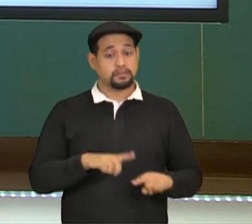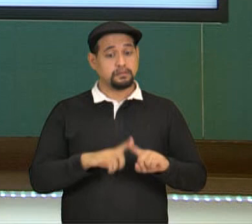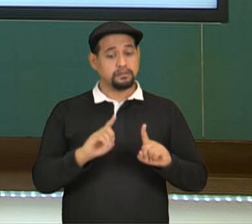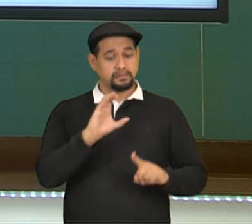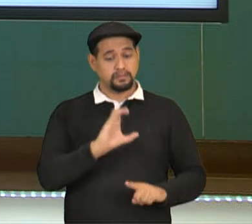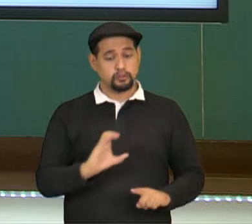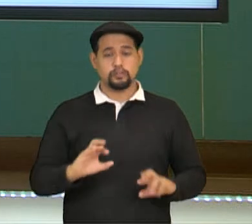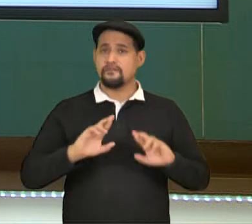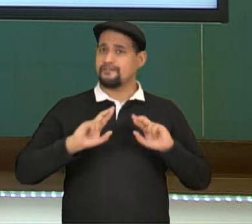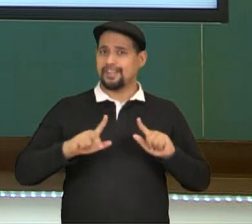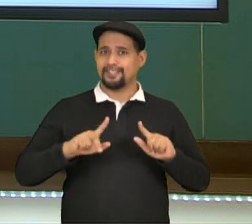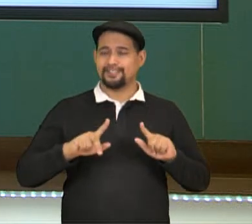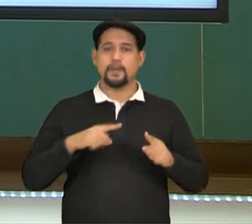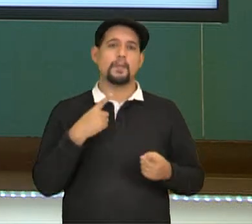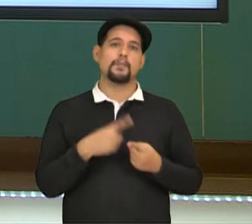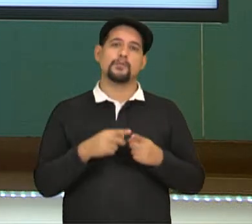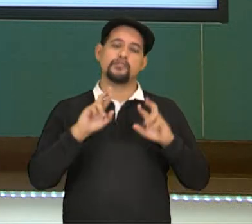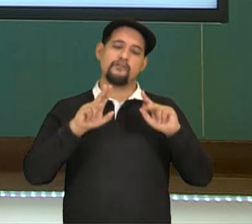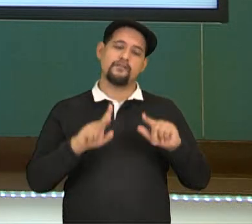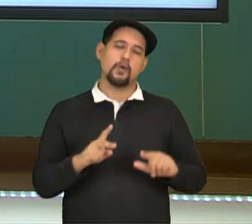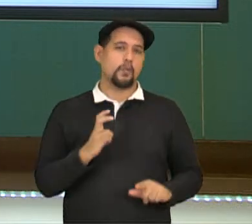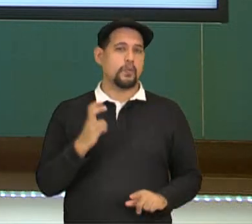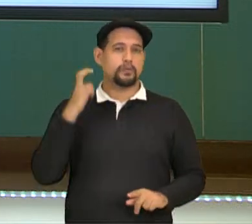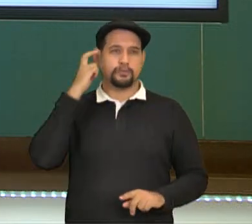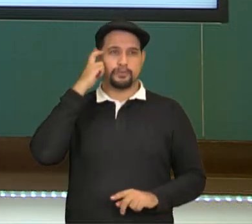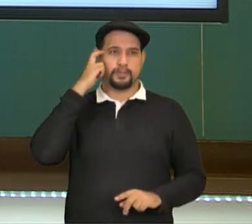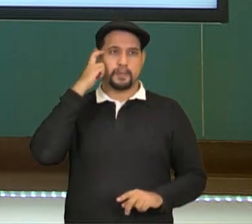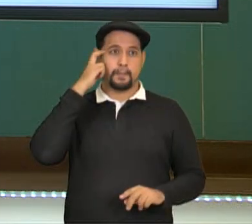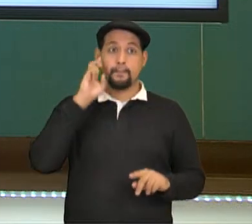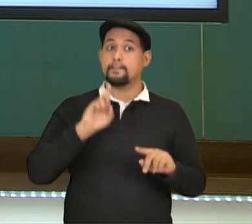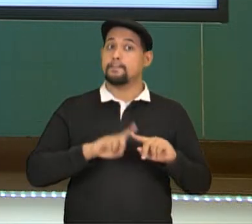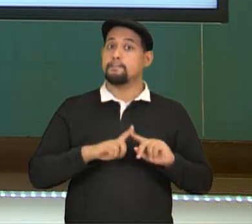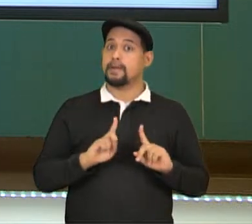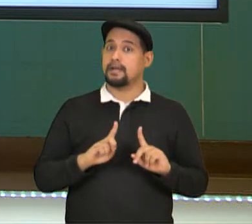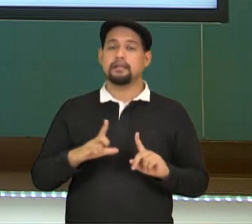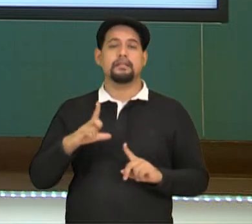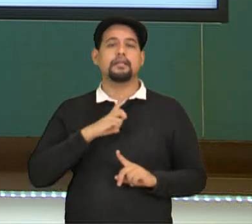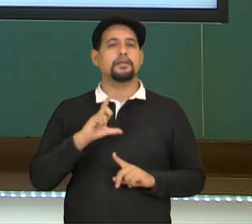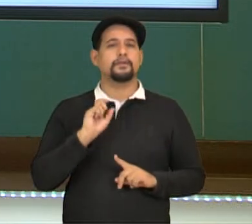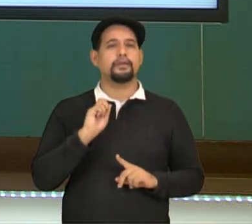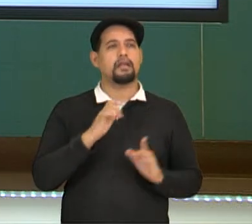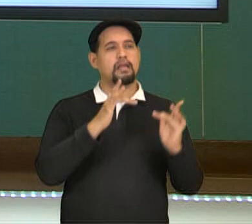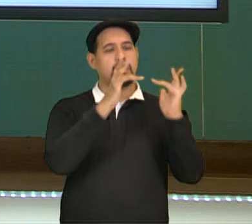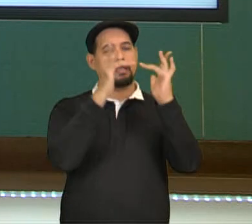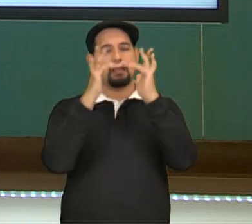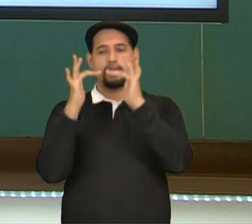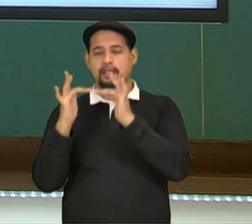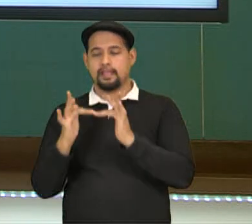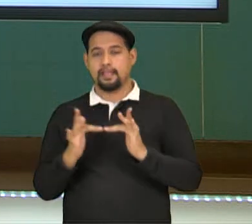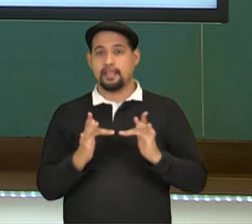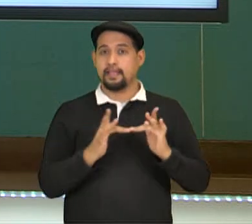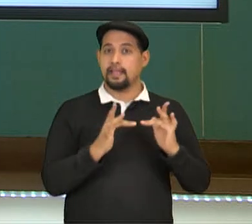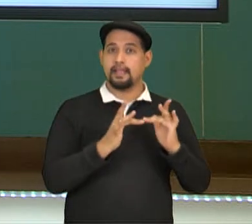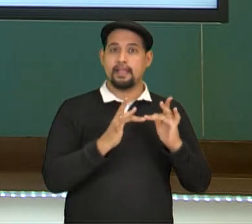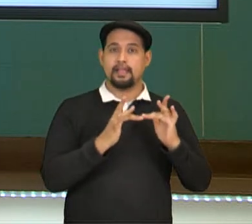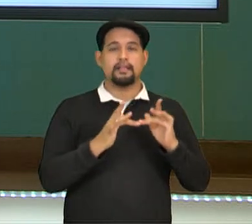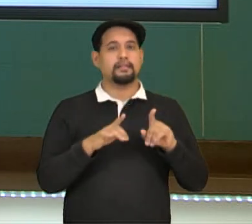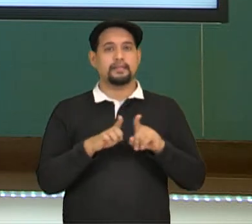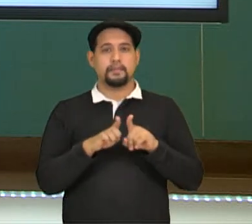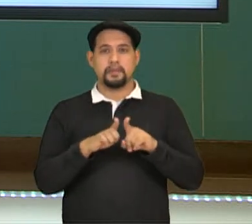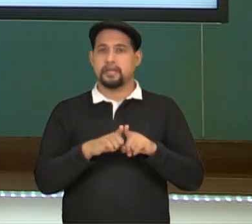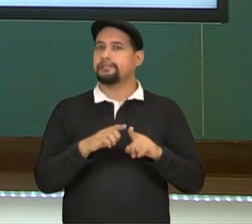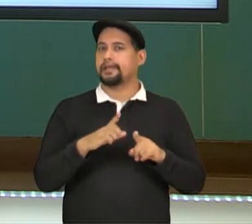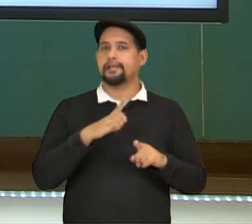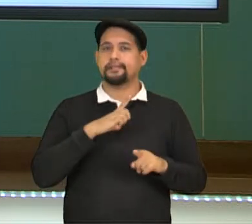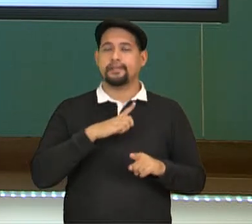pouco diferente, tá, pessoal? Por causa da diferença de cultura. Só que ainda se havia muita relação do papado com, mesmo